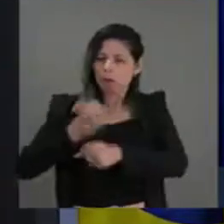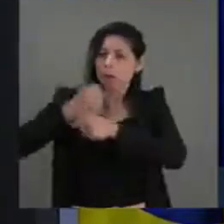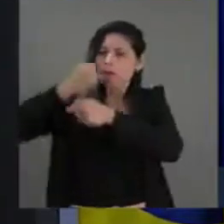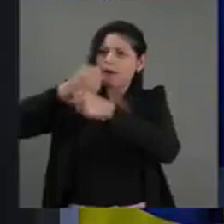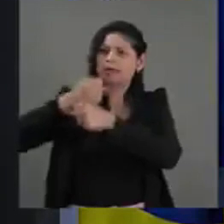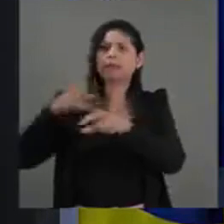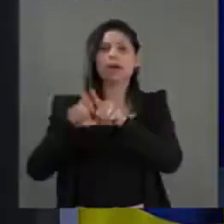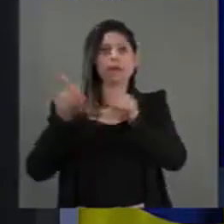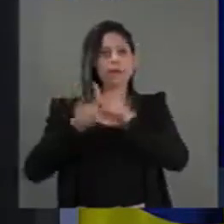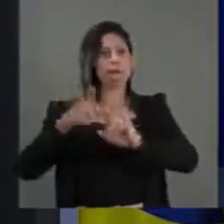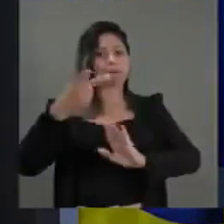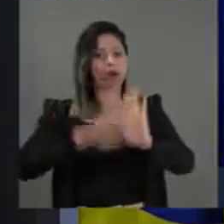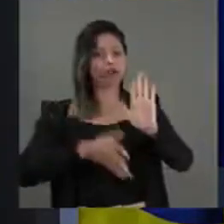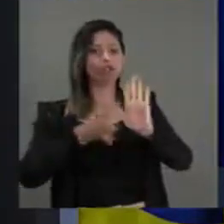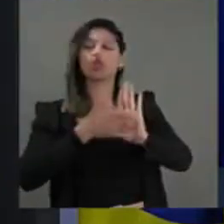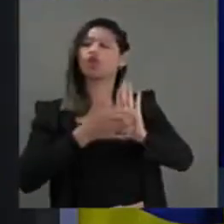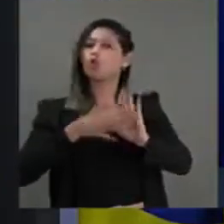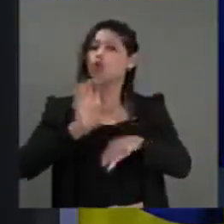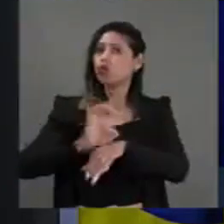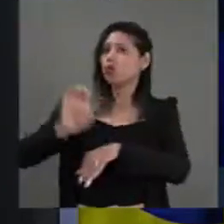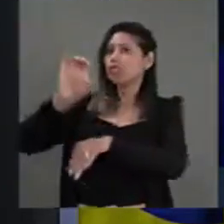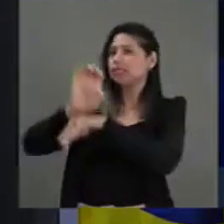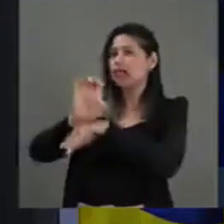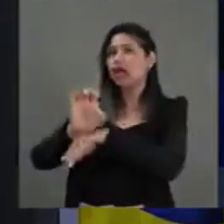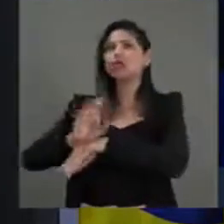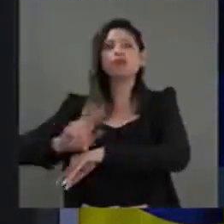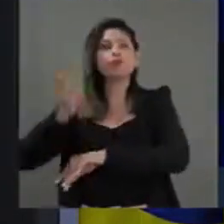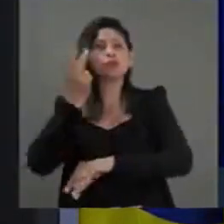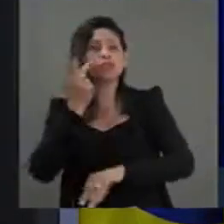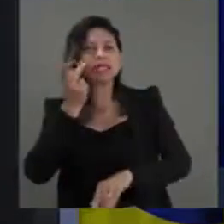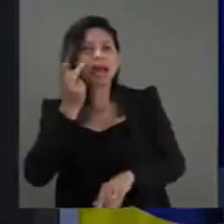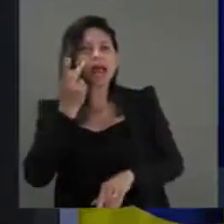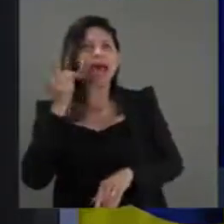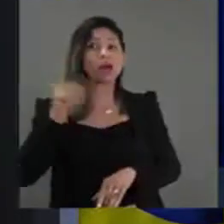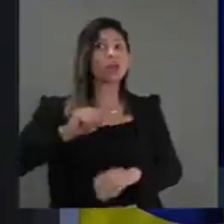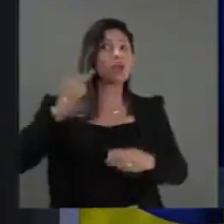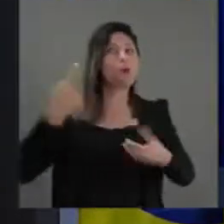programas do estado do Ceará em favor daquele município cooptado.